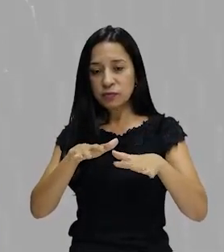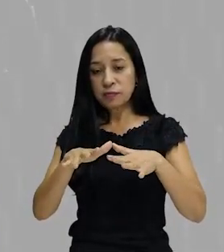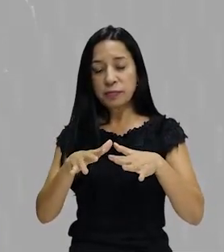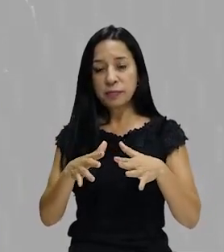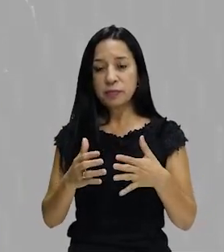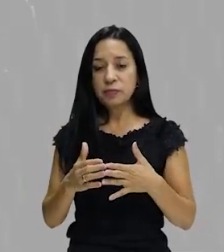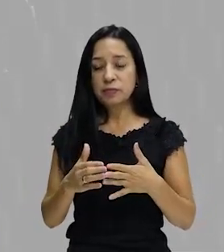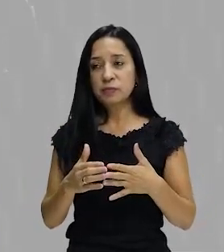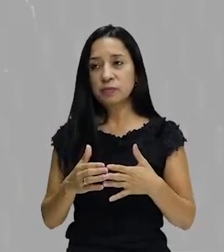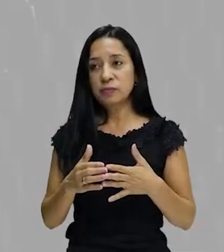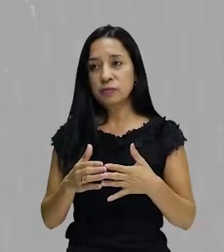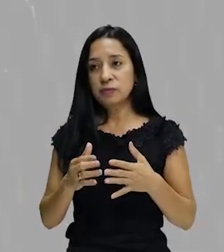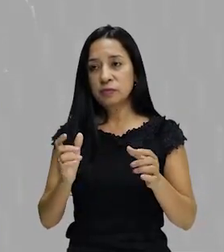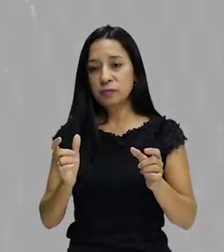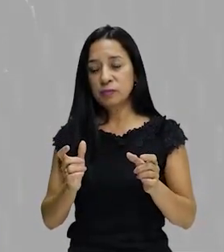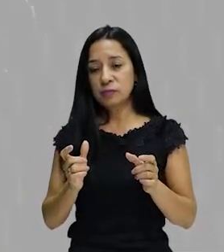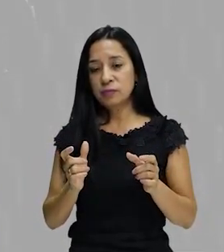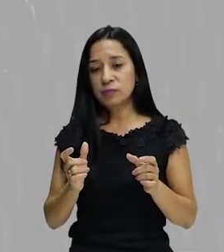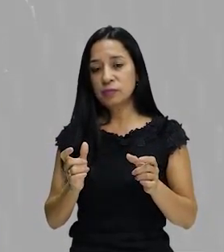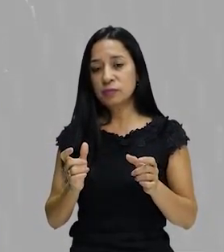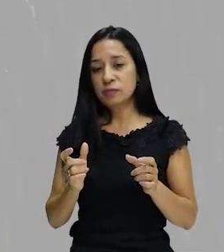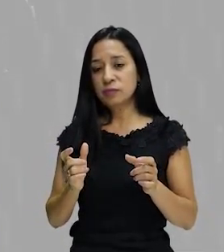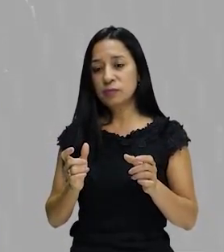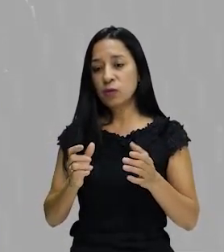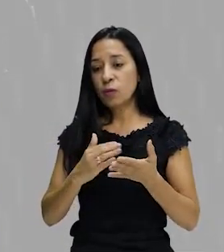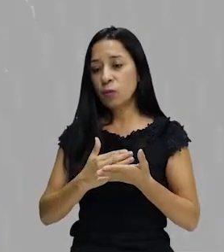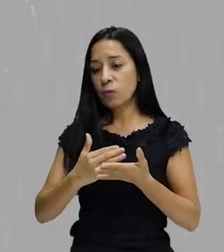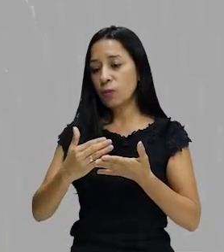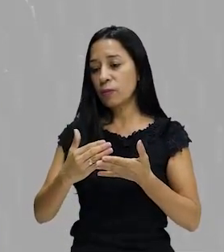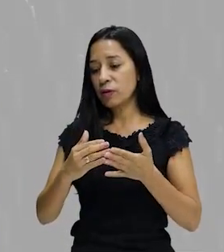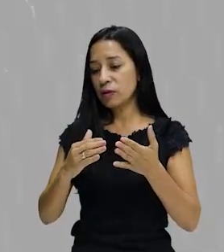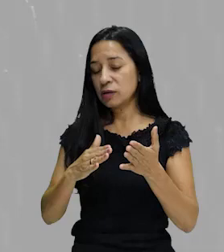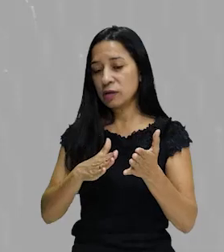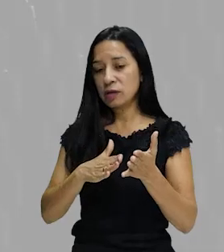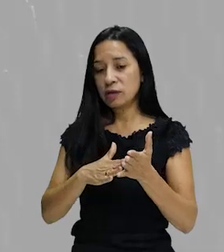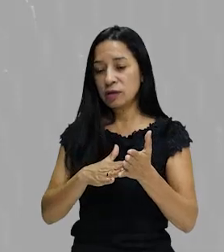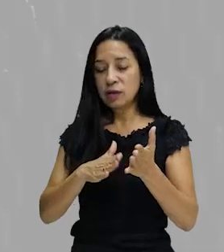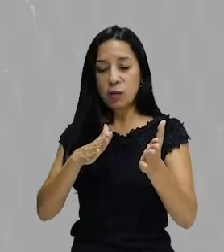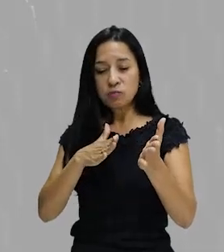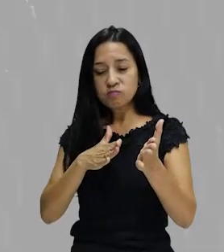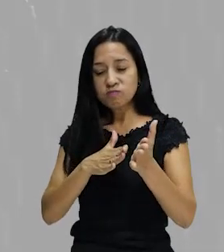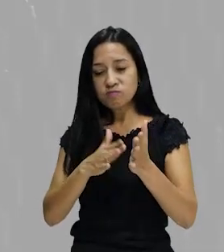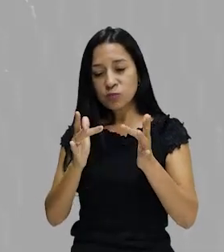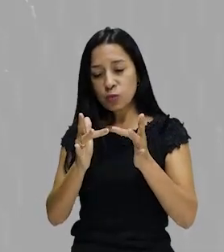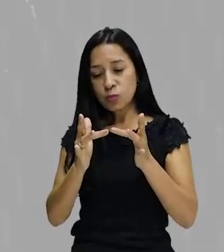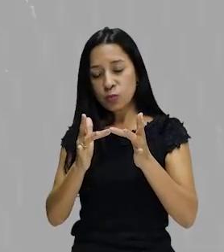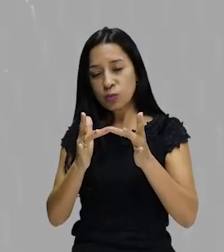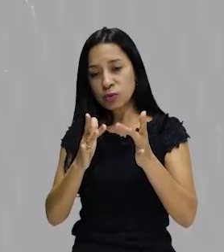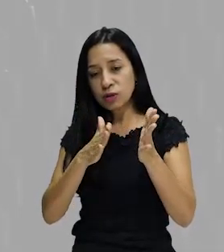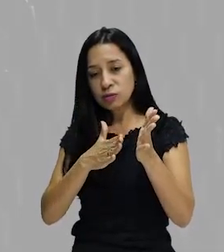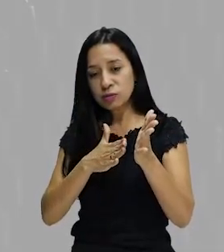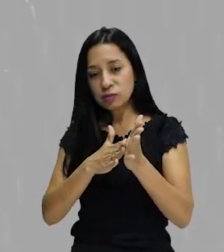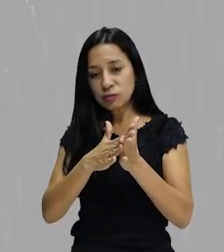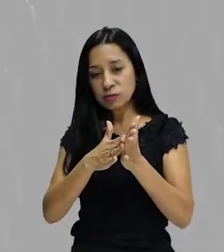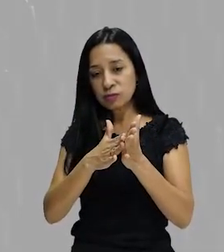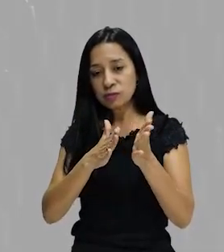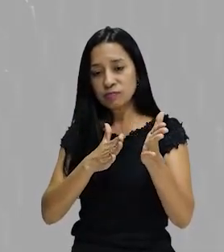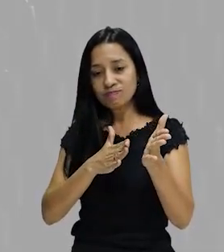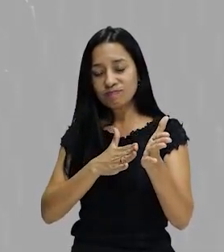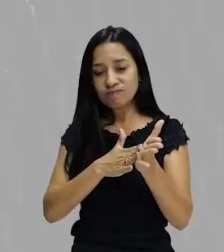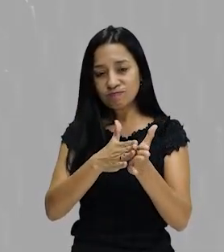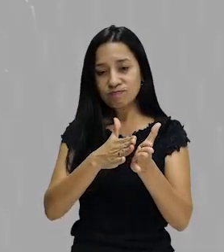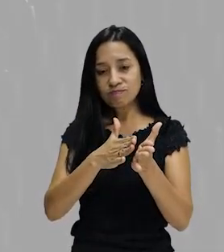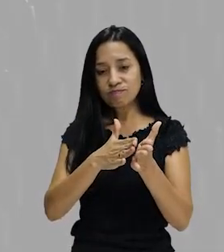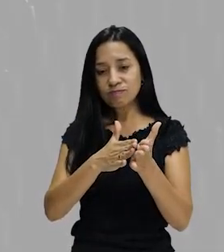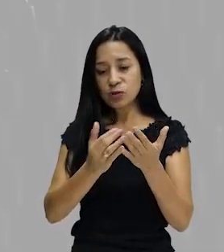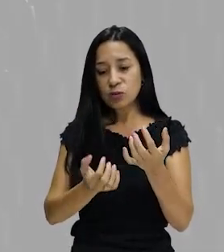movimento, certo? No momento em que a partilha de freio ela entra em contato com esse disco, o que, é que vai acontecer com o sistema? Ele